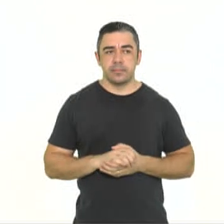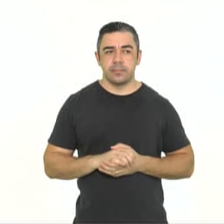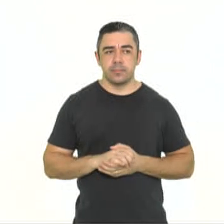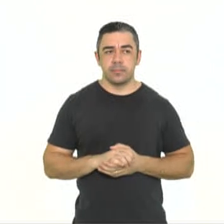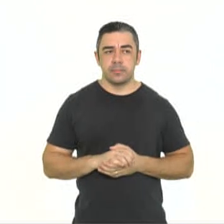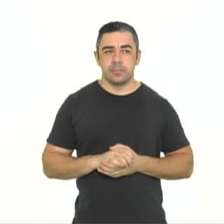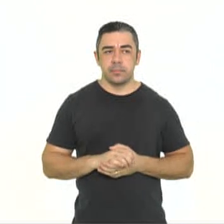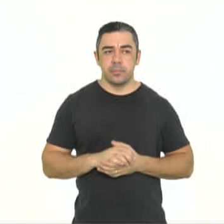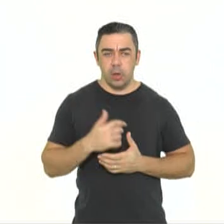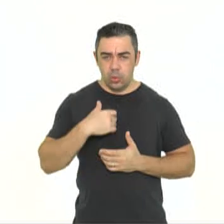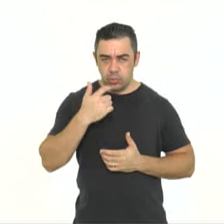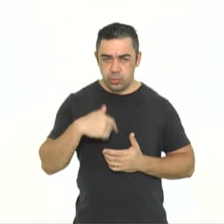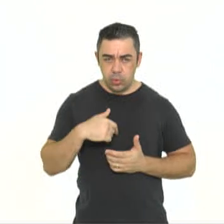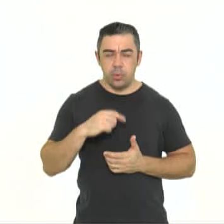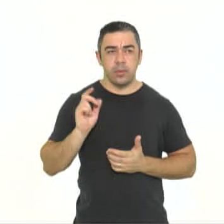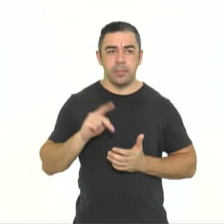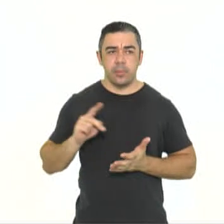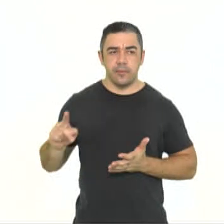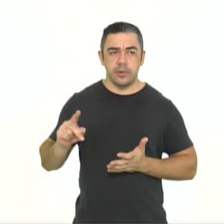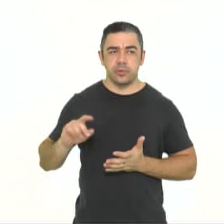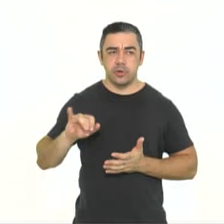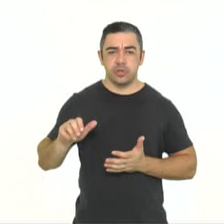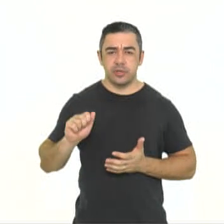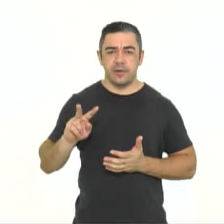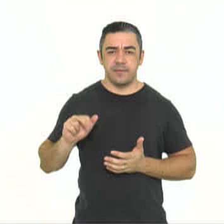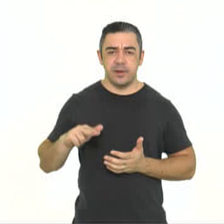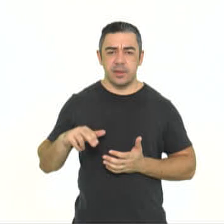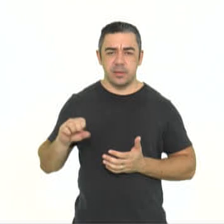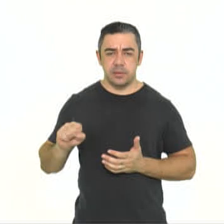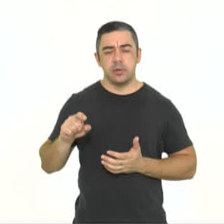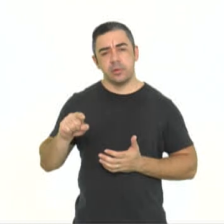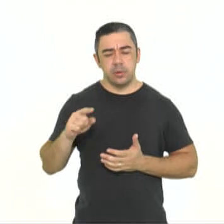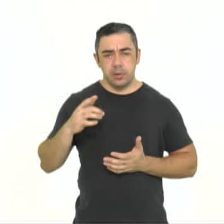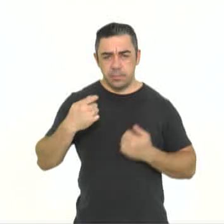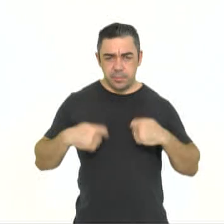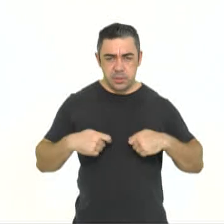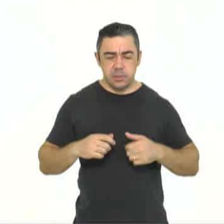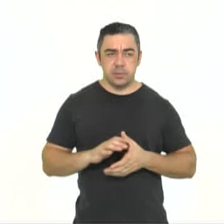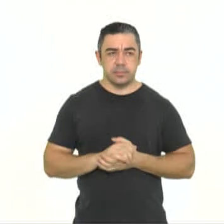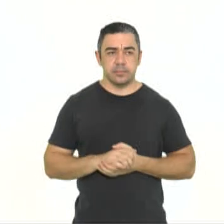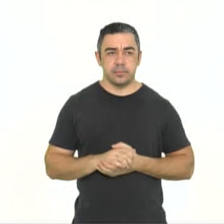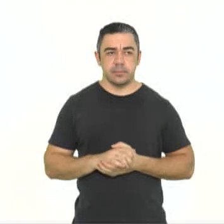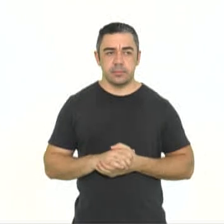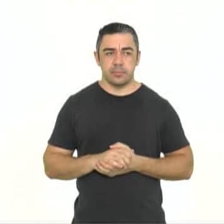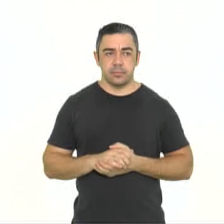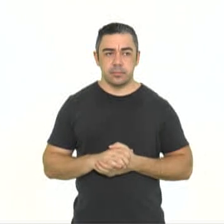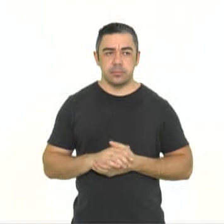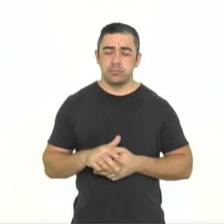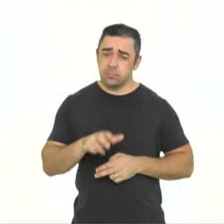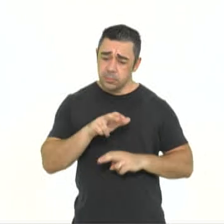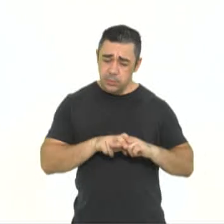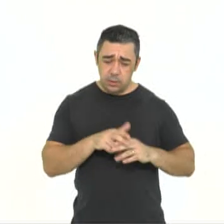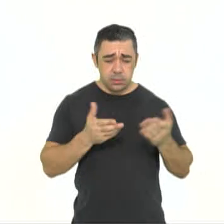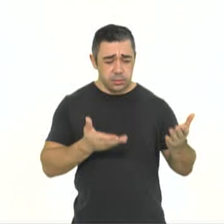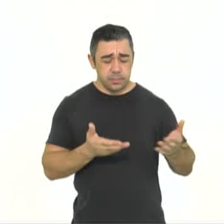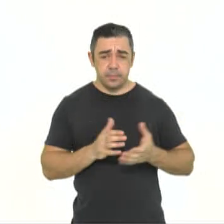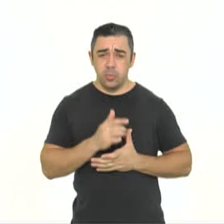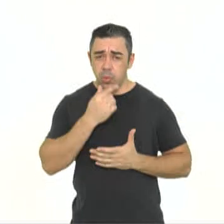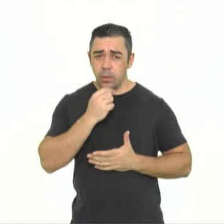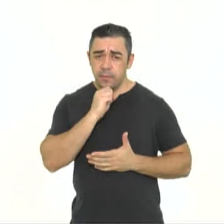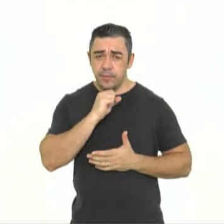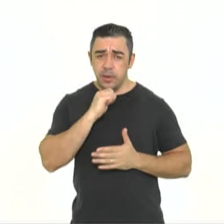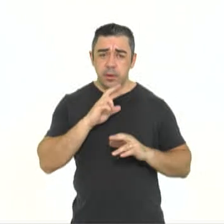sou, avancei, o professor de javanês, que o senhor disse precisar. Sente-se, respondeu-me o